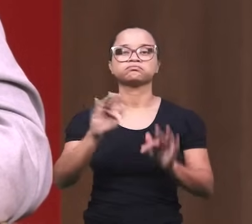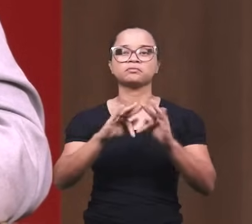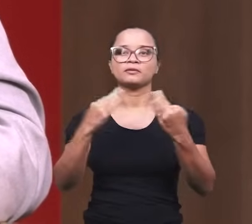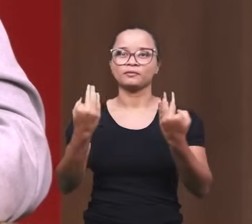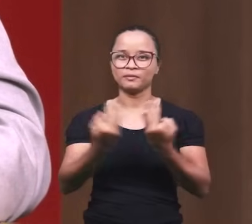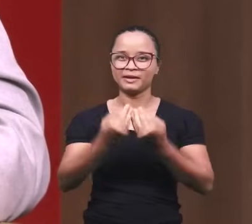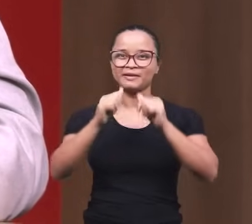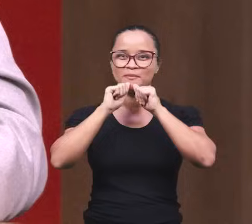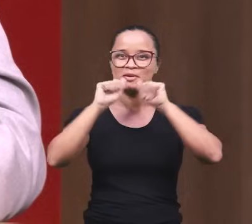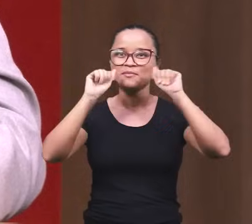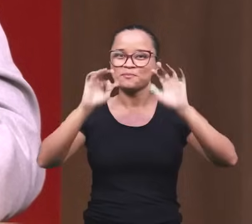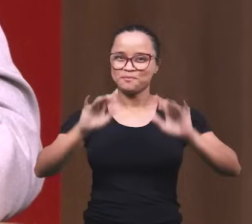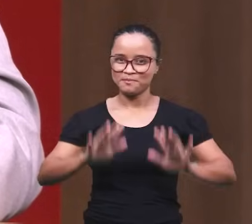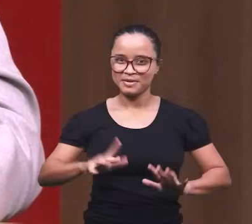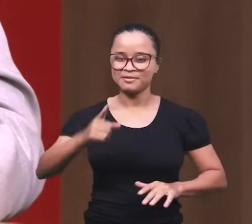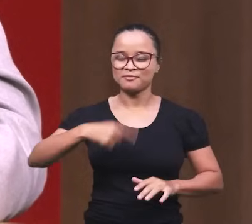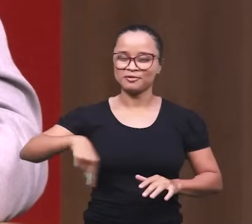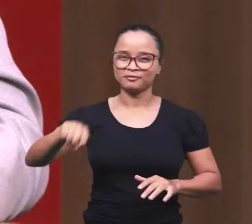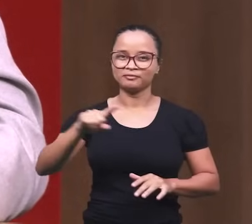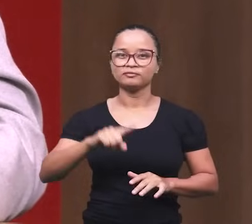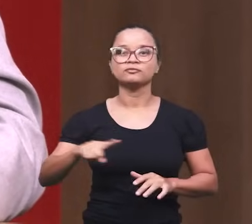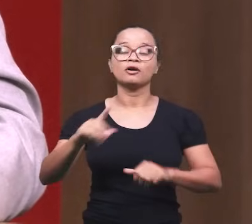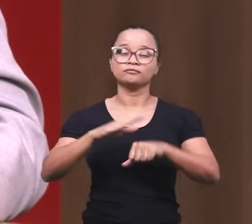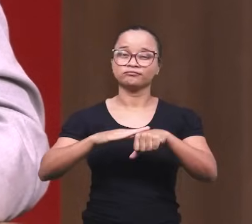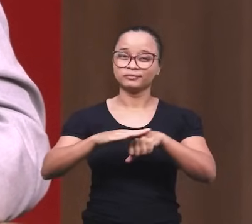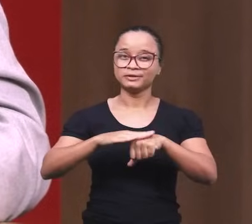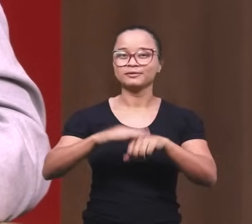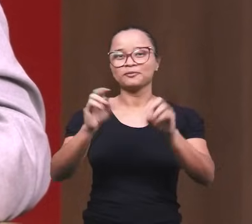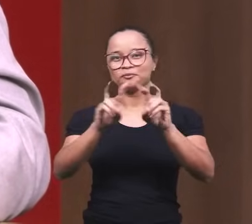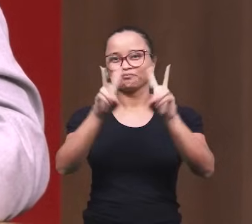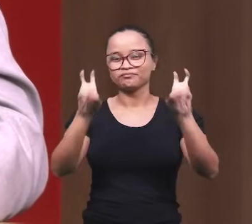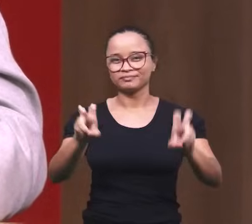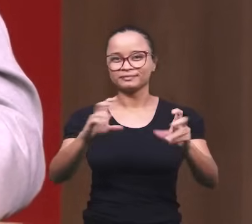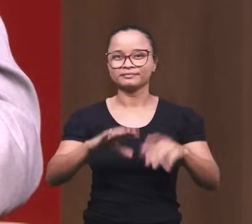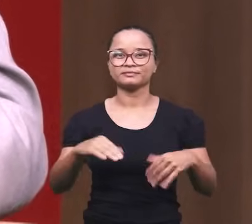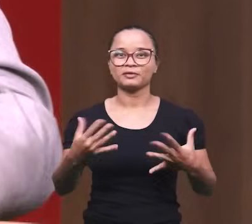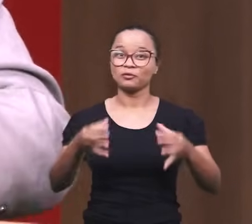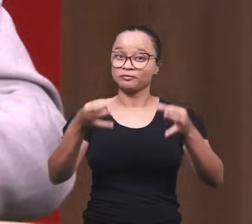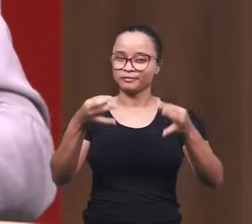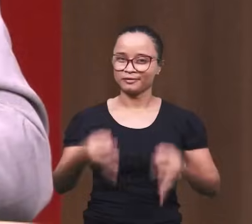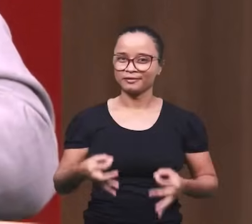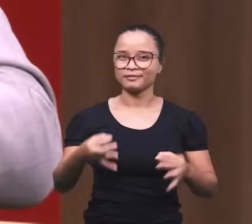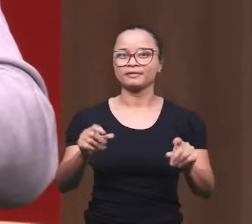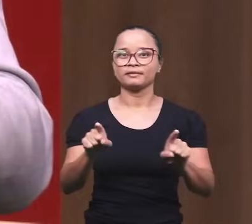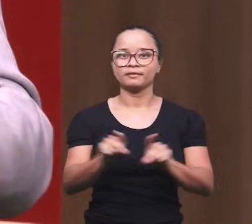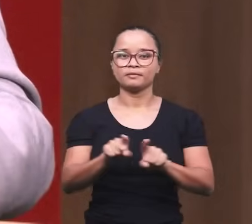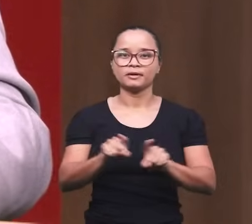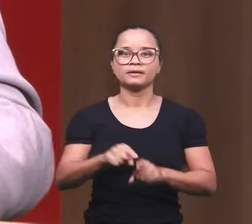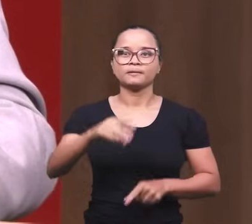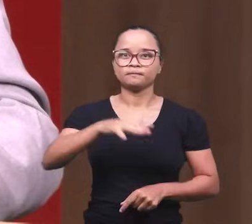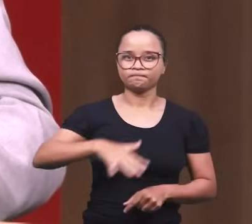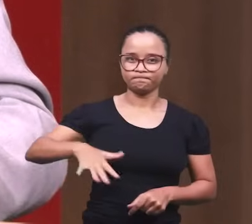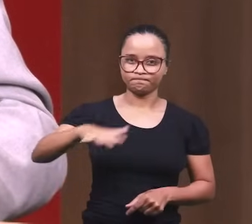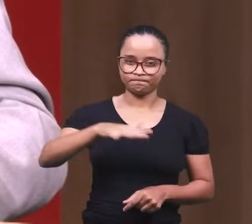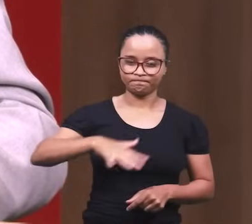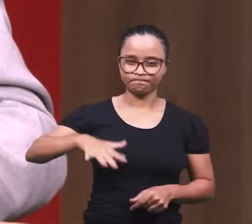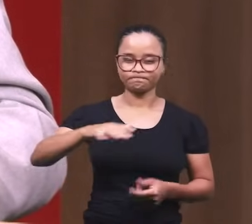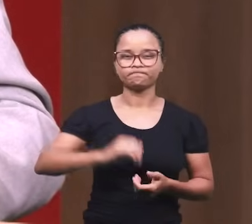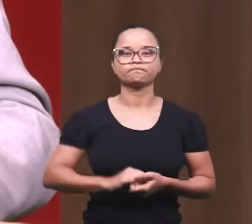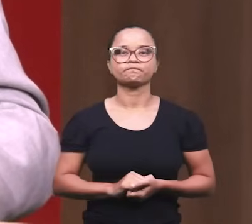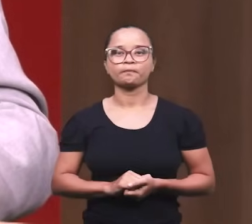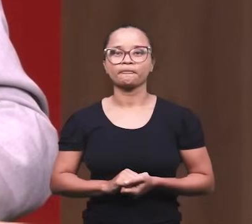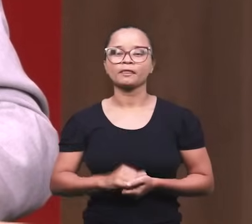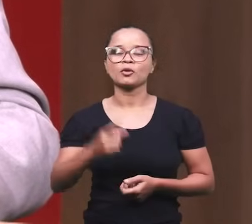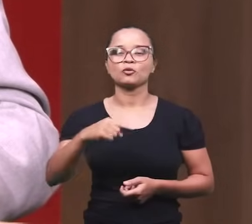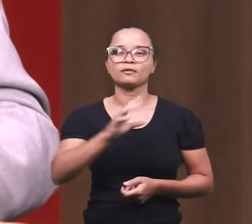uma benção quando estamos aqui tratando desse assunto porque certamente ah estamos falando daquilo daquele ambiente que é o ambiente que